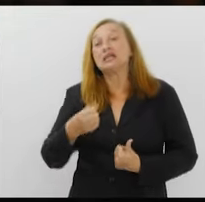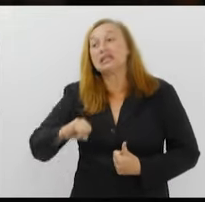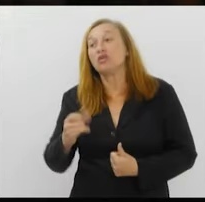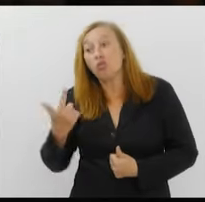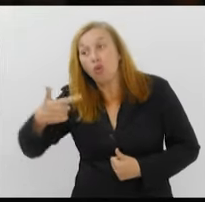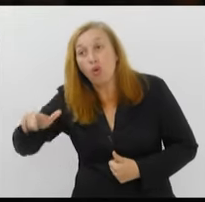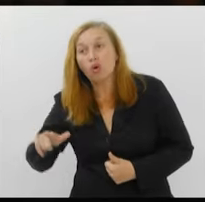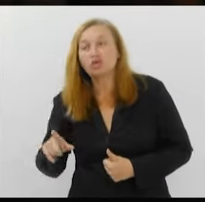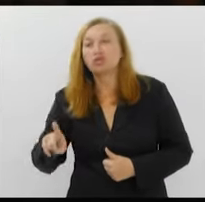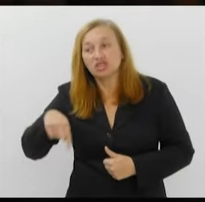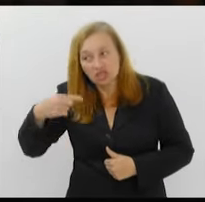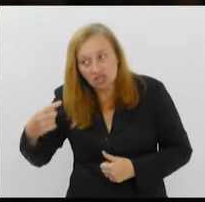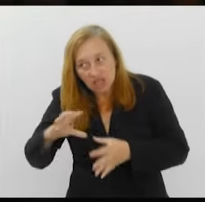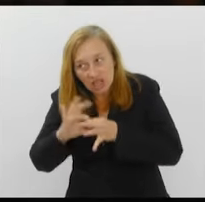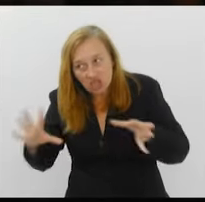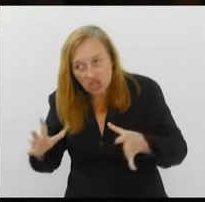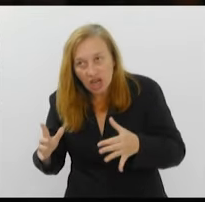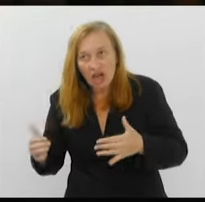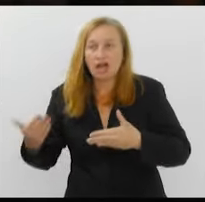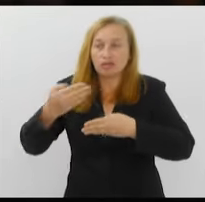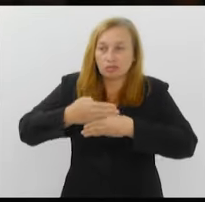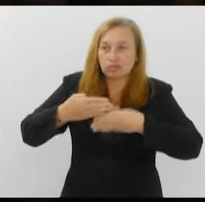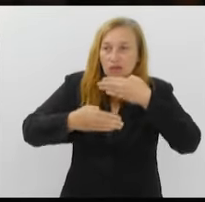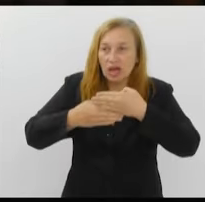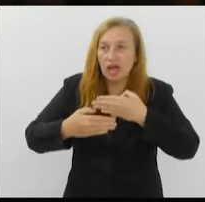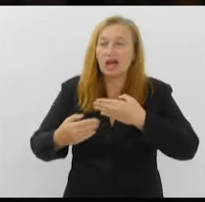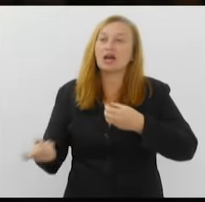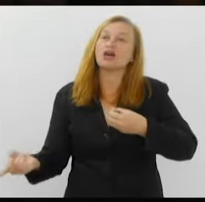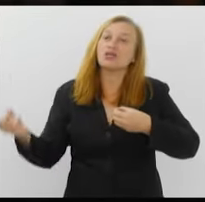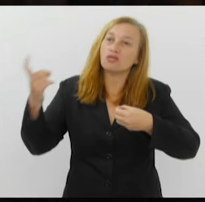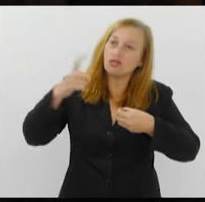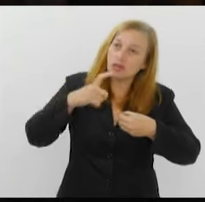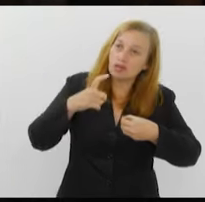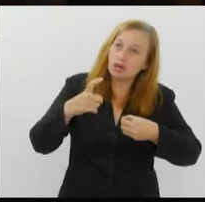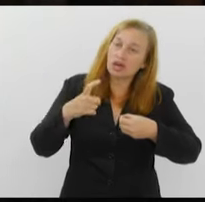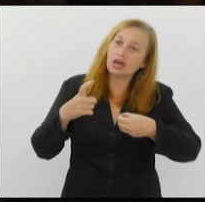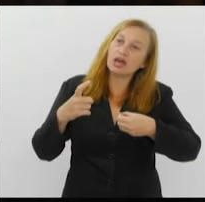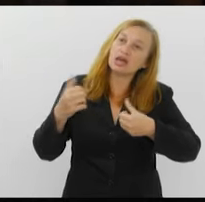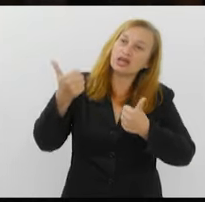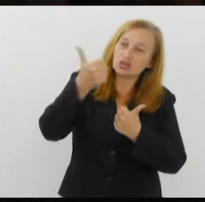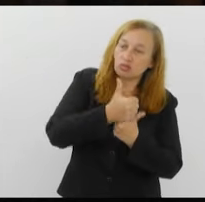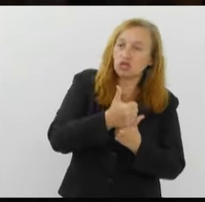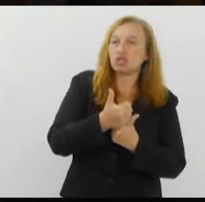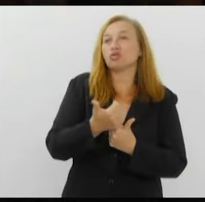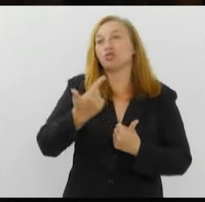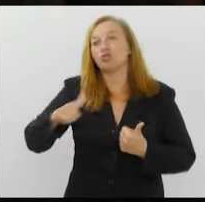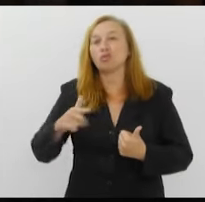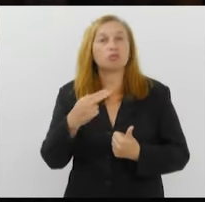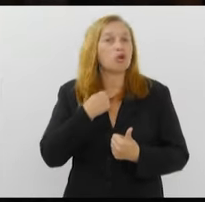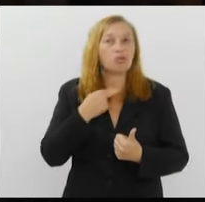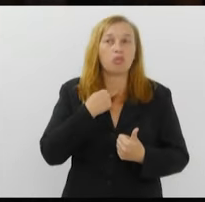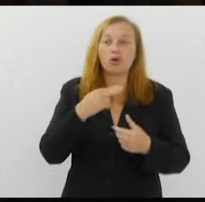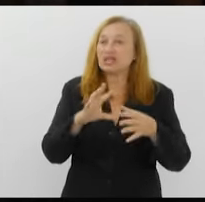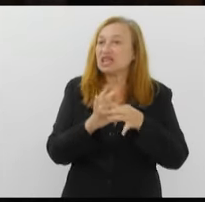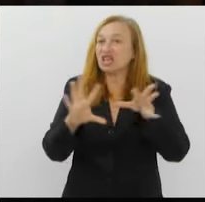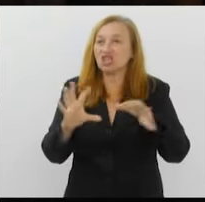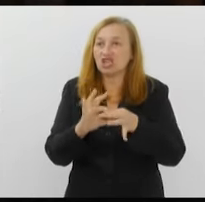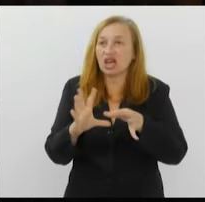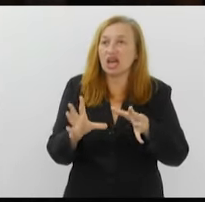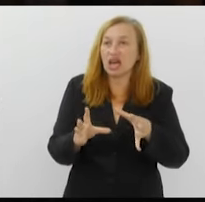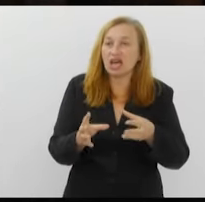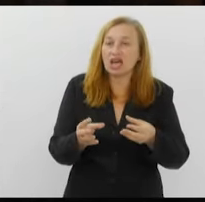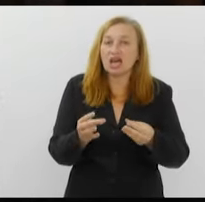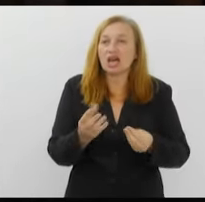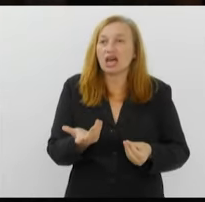recolocar, exonera e coloca outro, até acertar. O que não pode é ficar esse jogo de